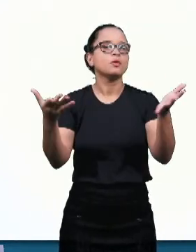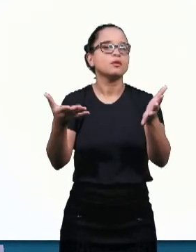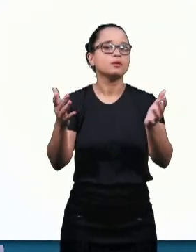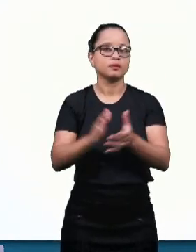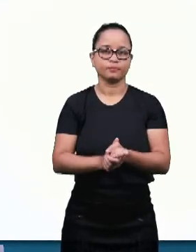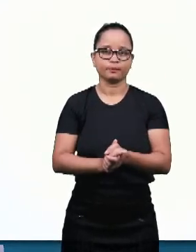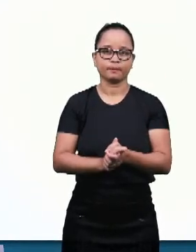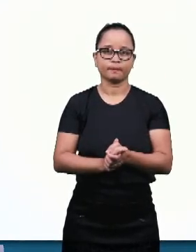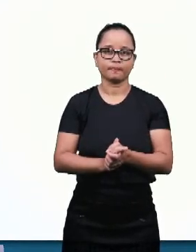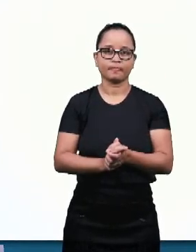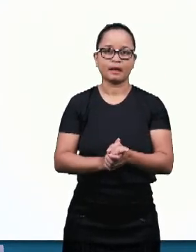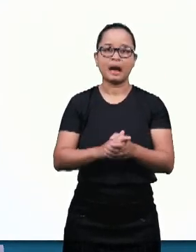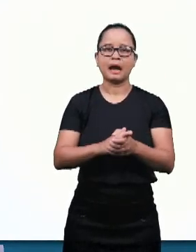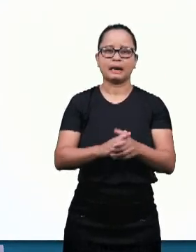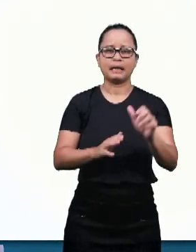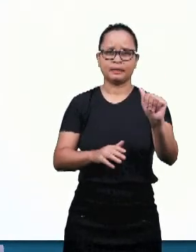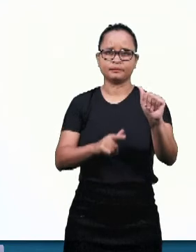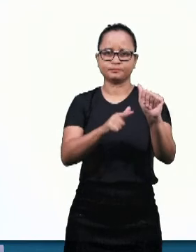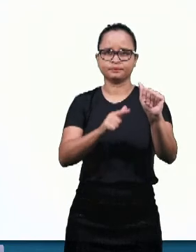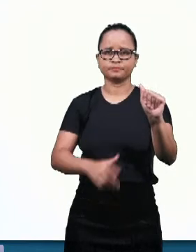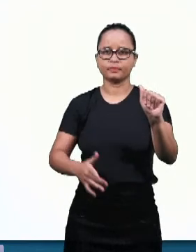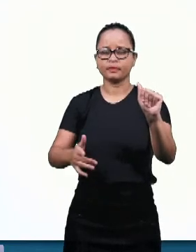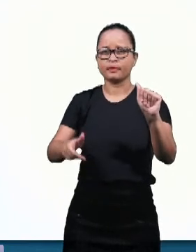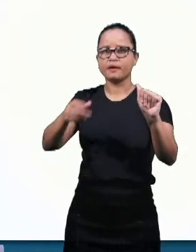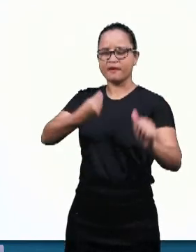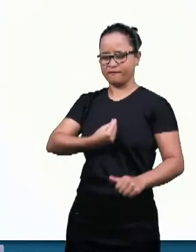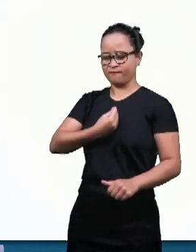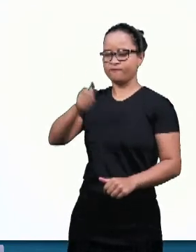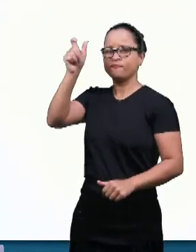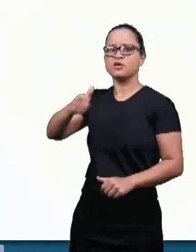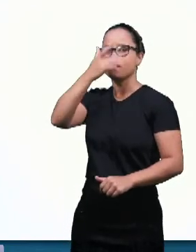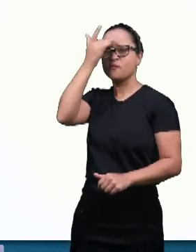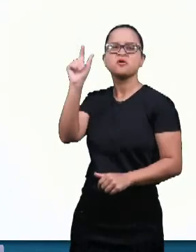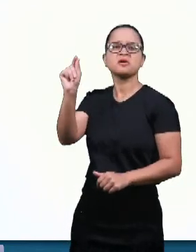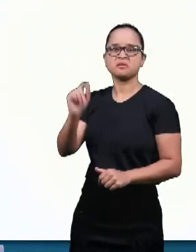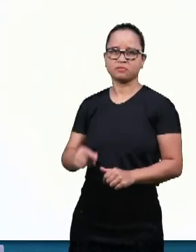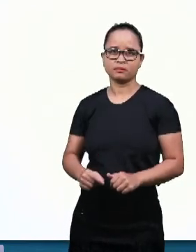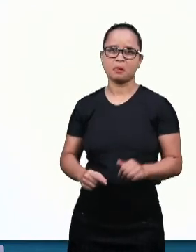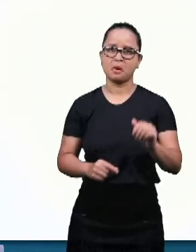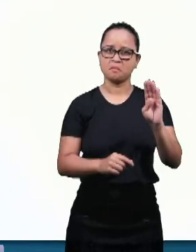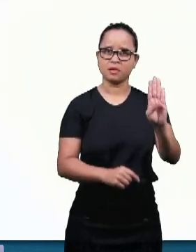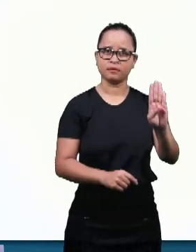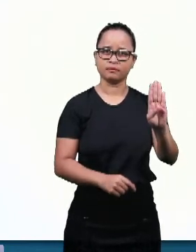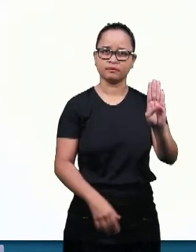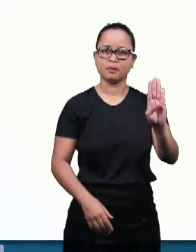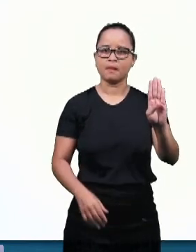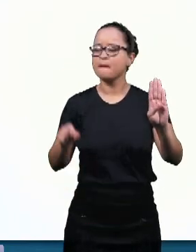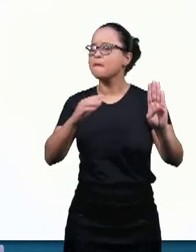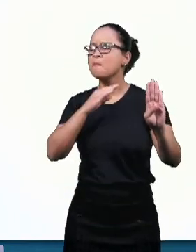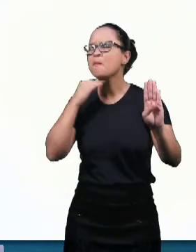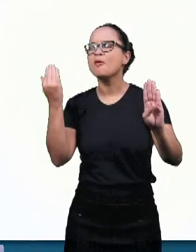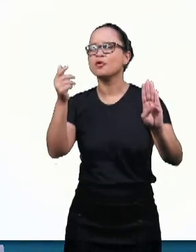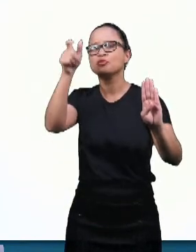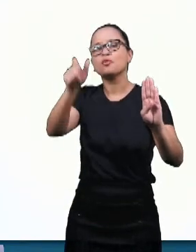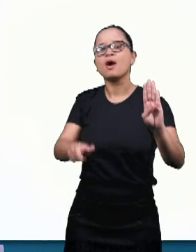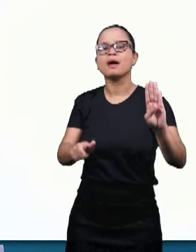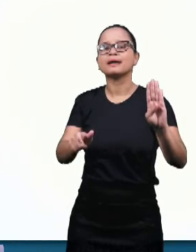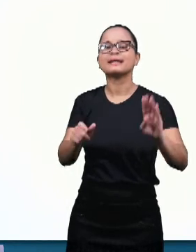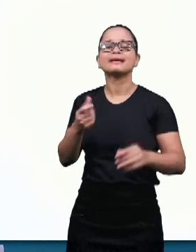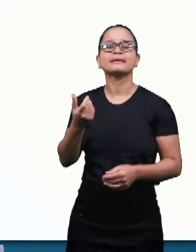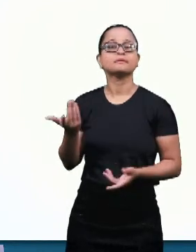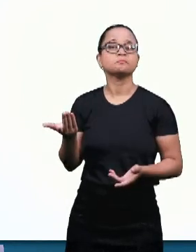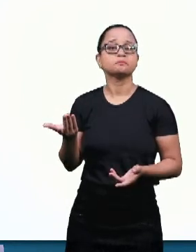A, quem estava vivo? E a pergunta da letra B, quem estava morto? Muito